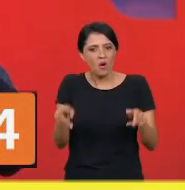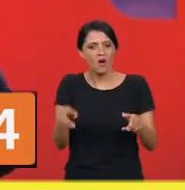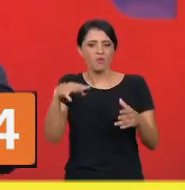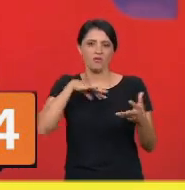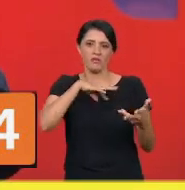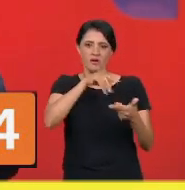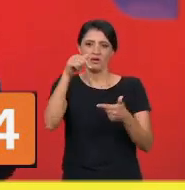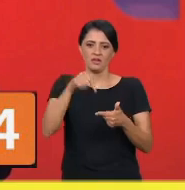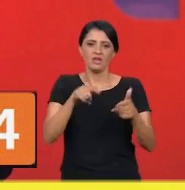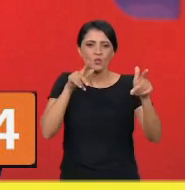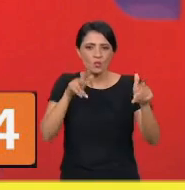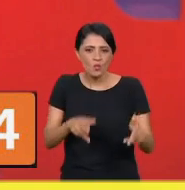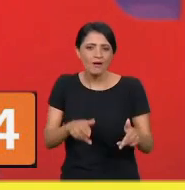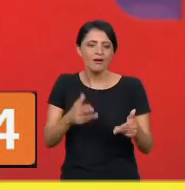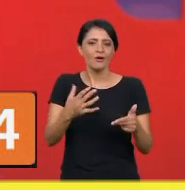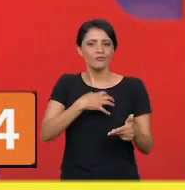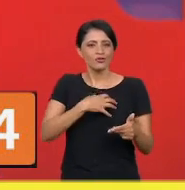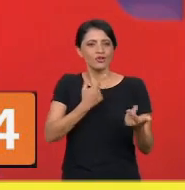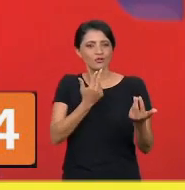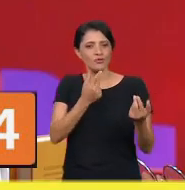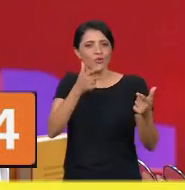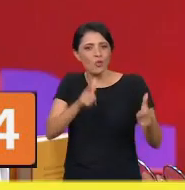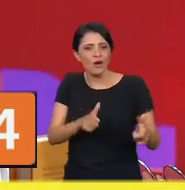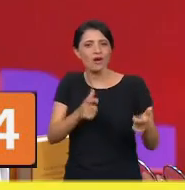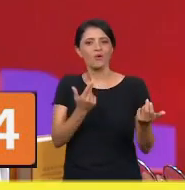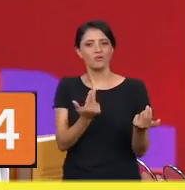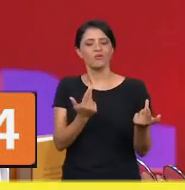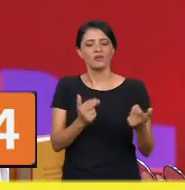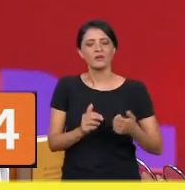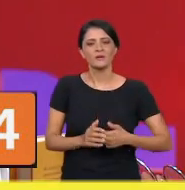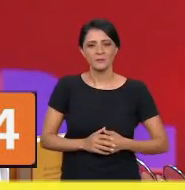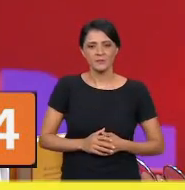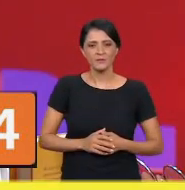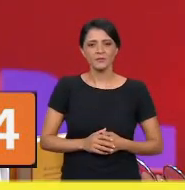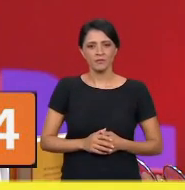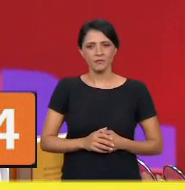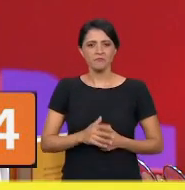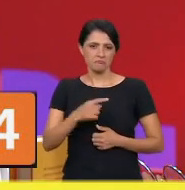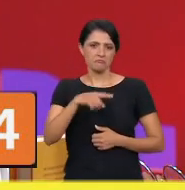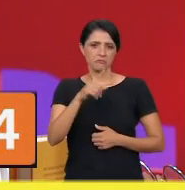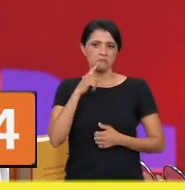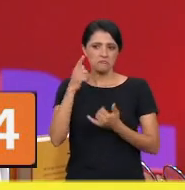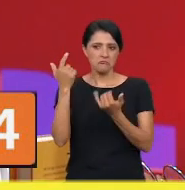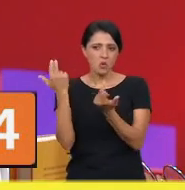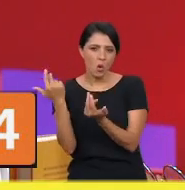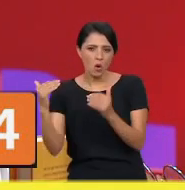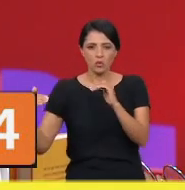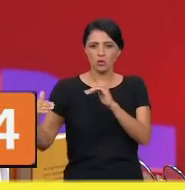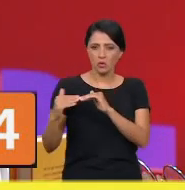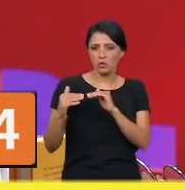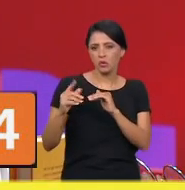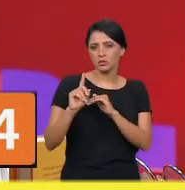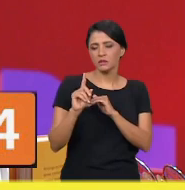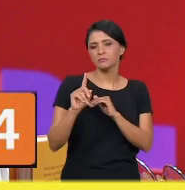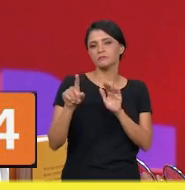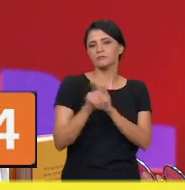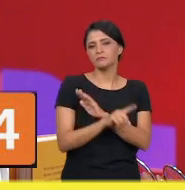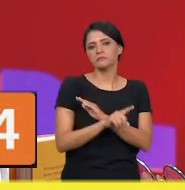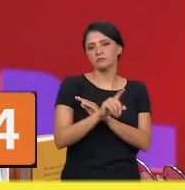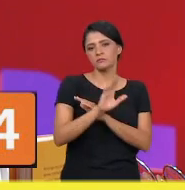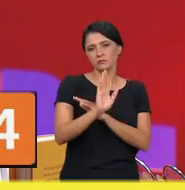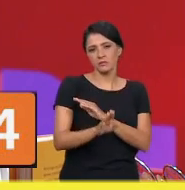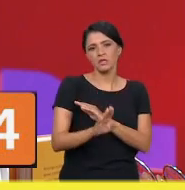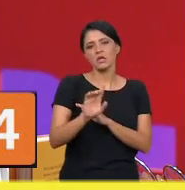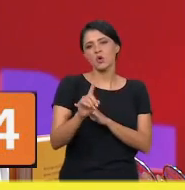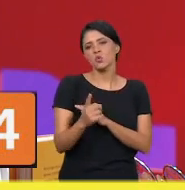Com essa composição, do modo que ela se formou aqui. Você vai na mesma linha, assim, e mais... Já há